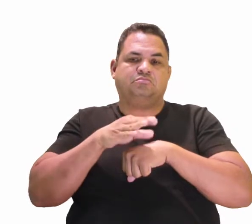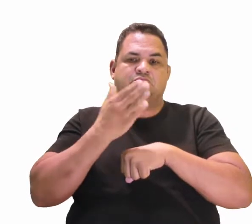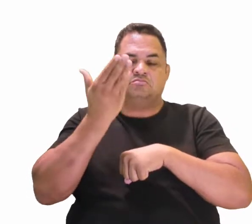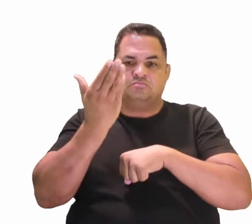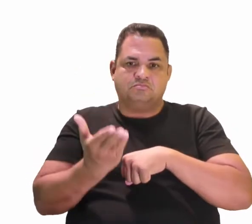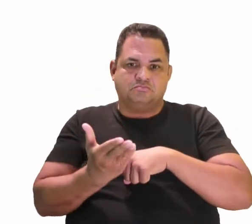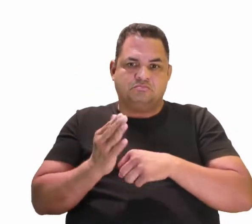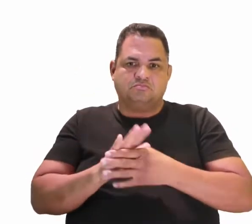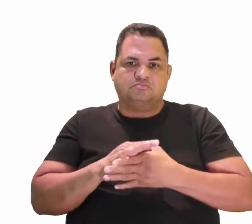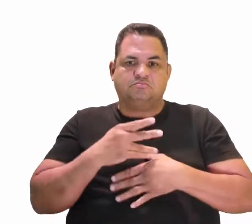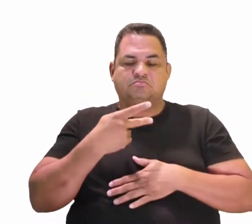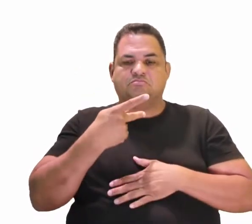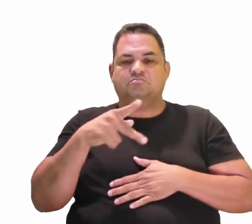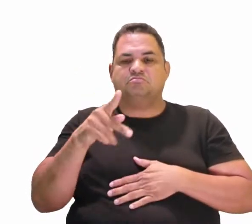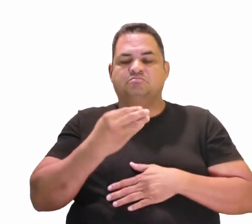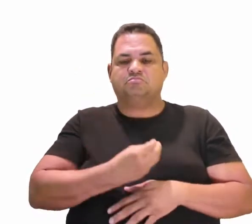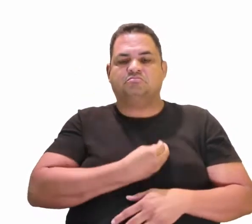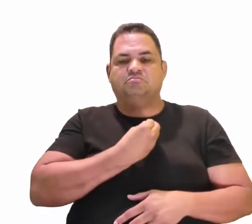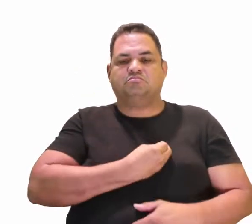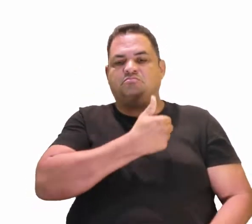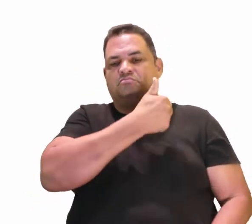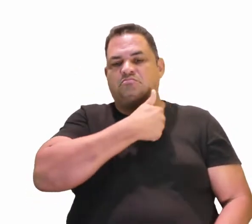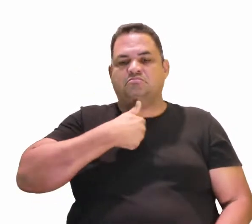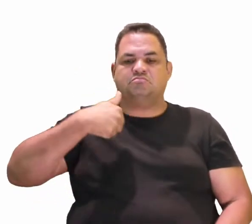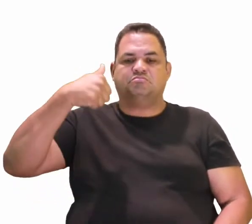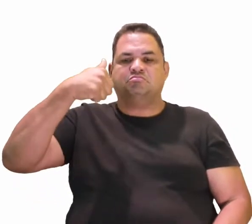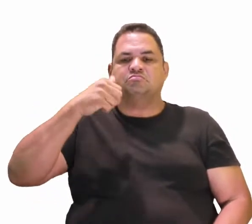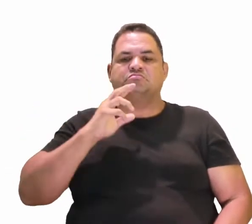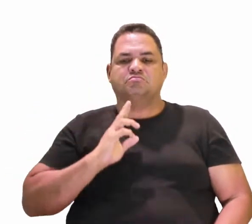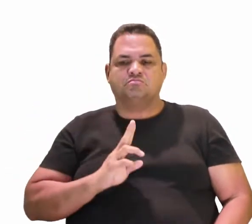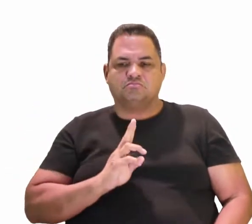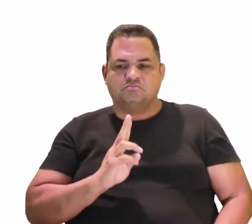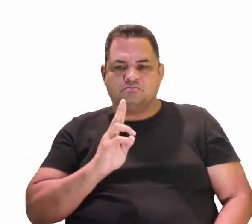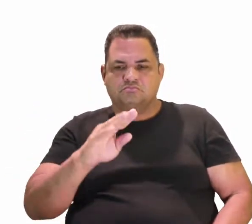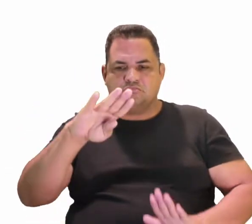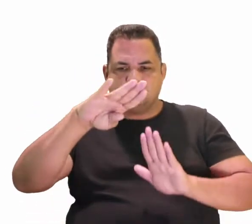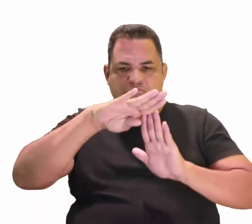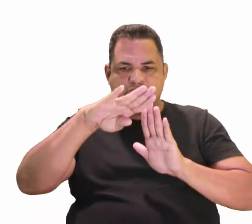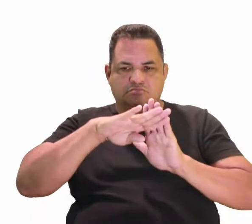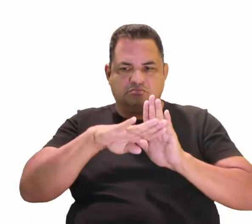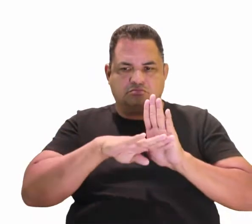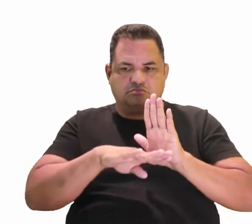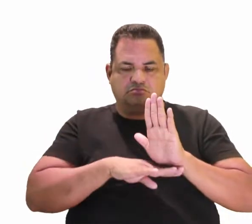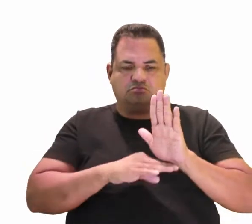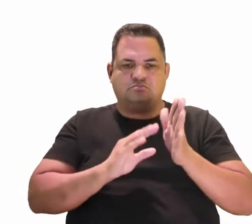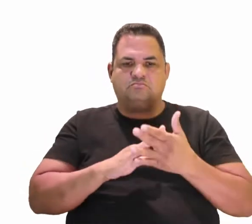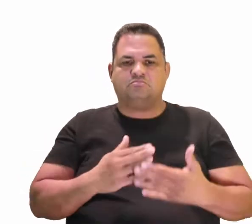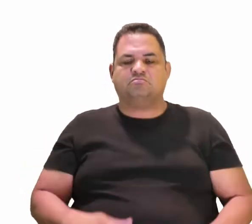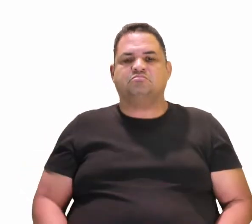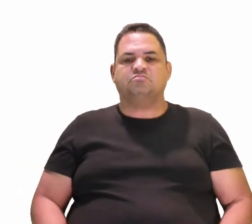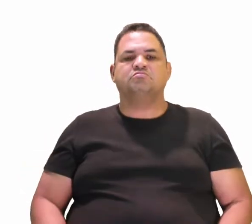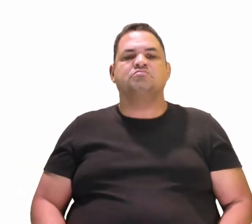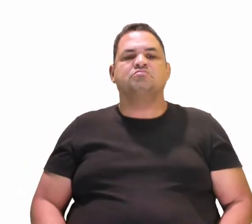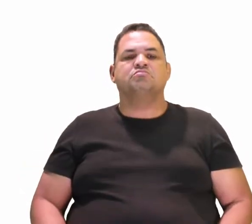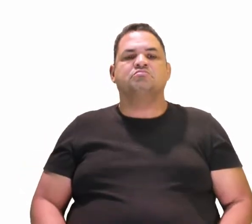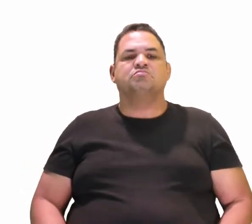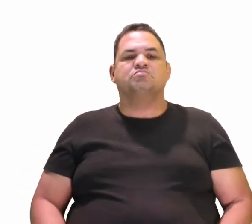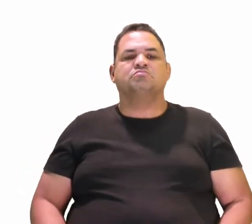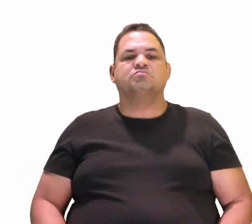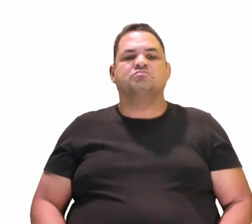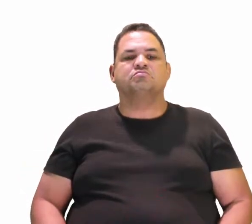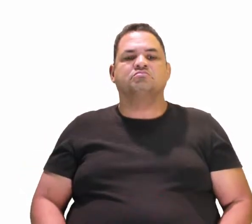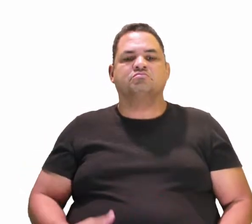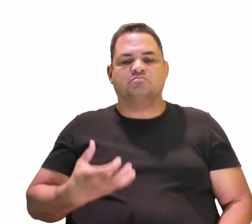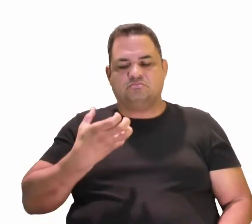tips para uma vida melhor você segue? Nós temos aqui 9 tips, elas estão aqui no